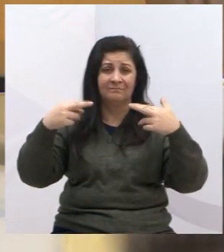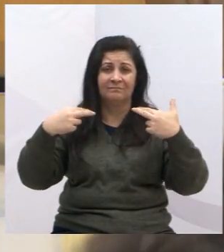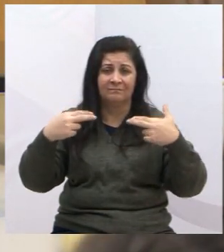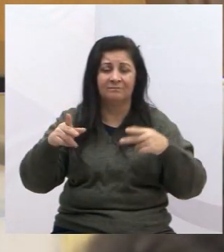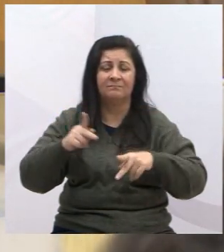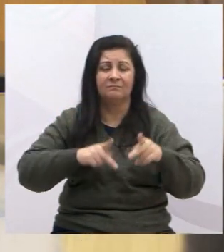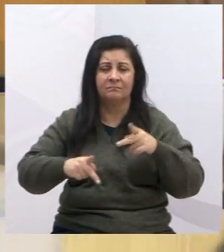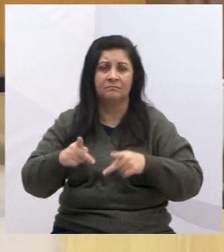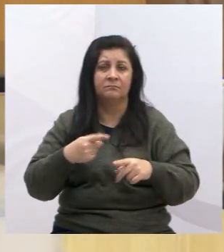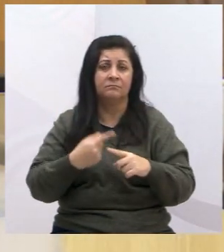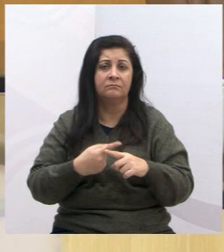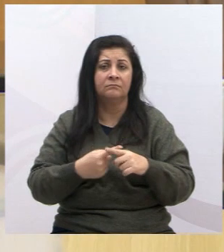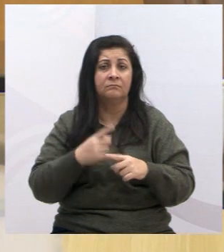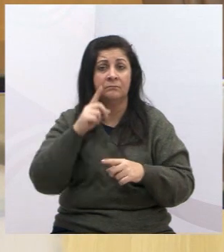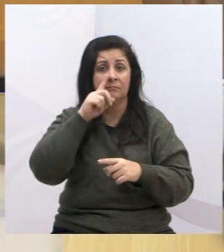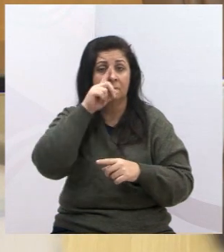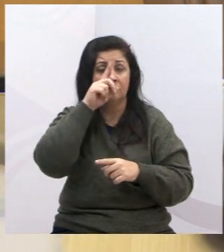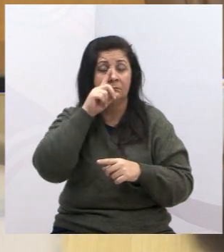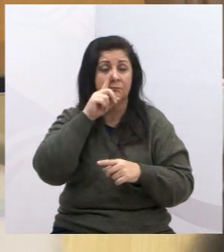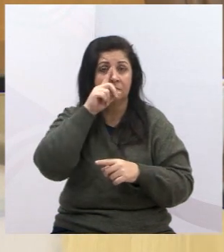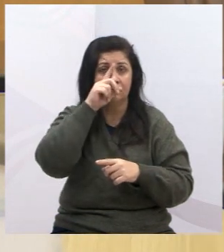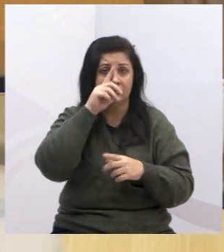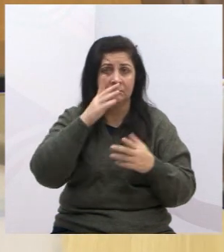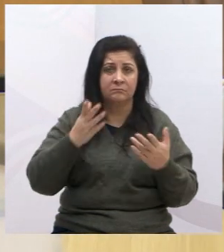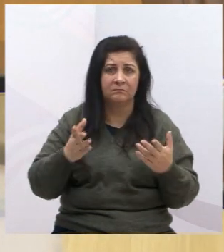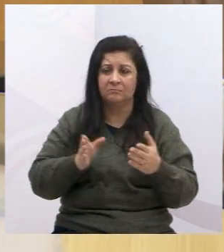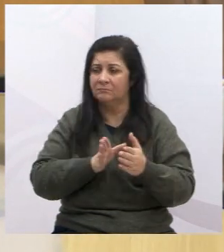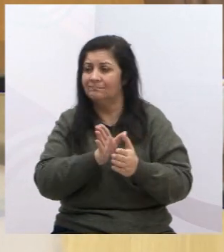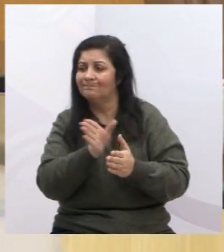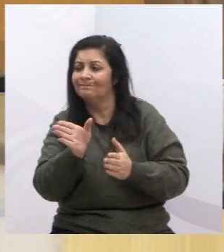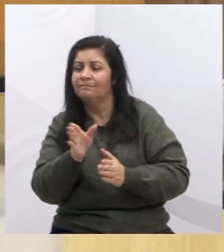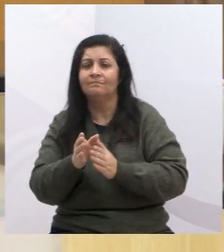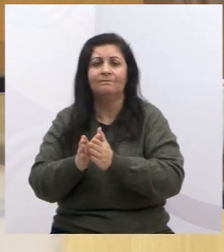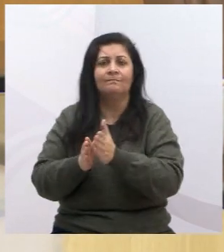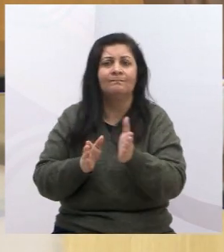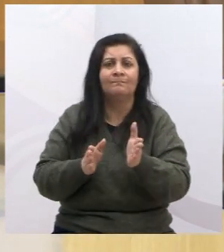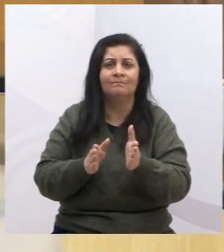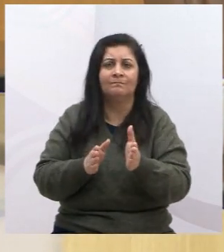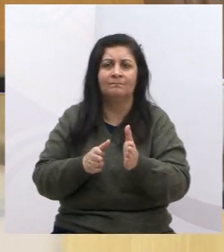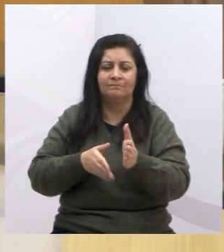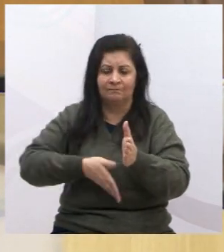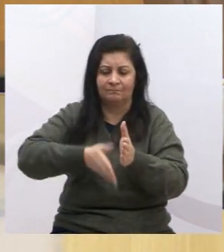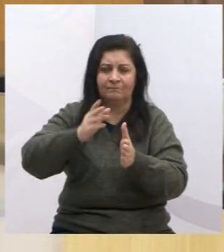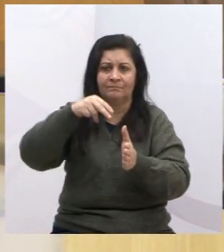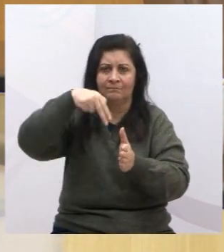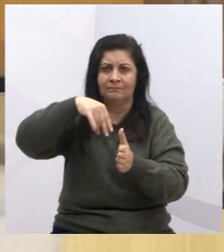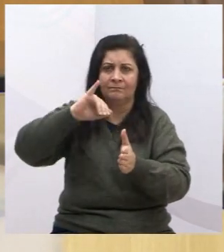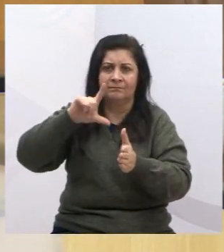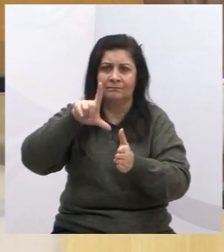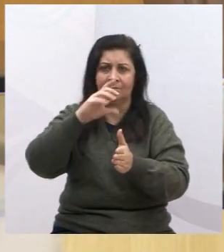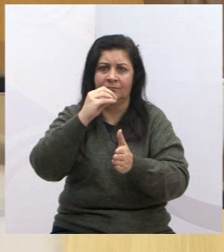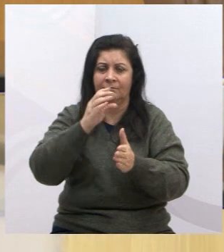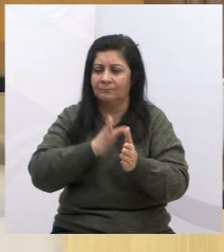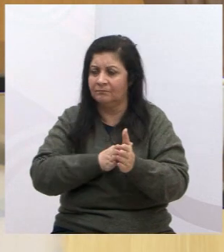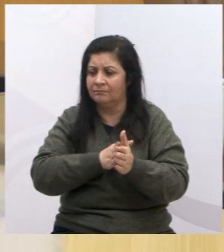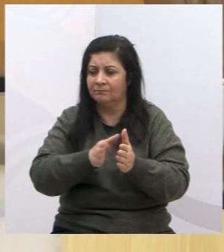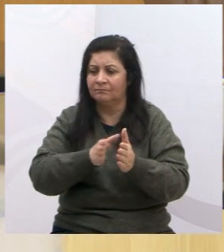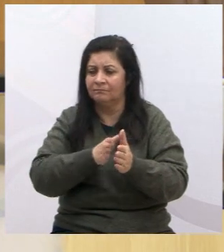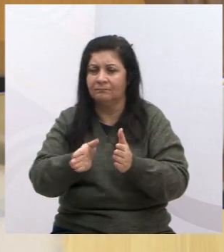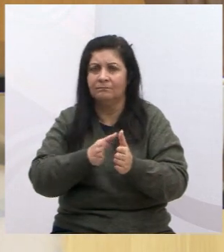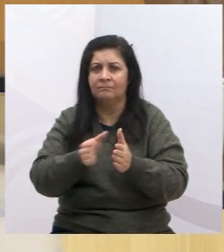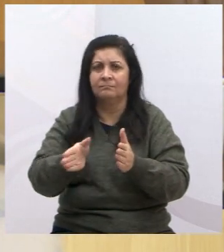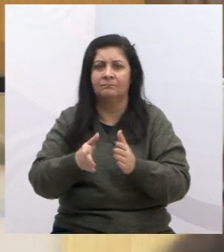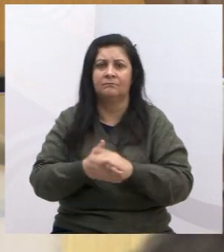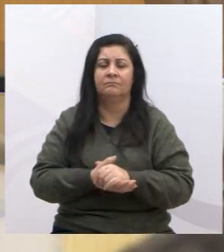os riscos para se fazer a conversão na via saindo da rodovia Nilo Máximo, entrando na